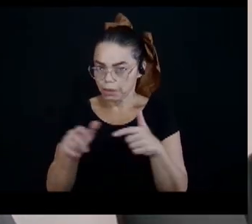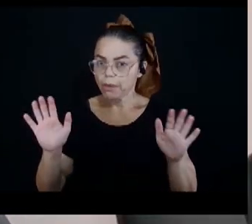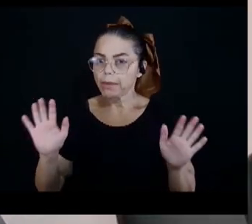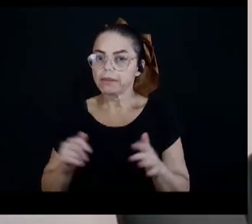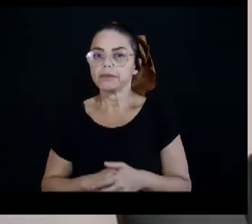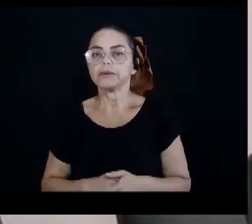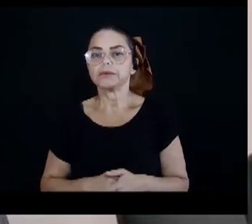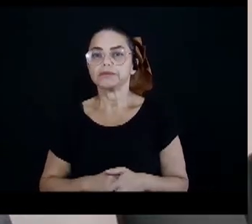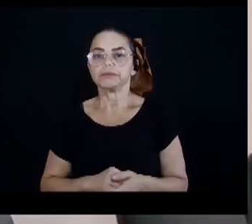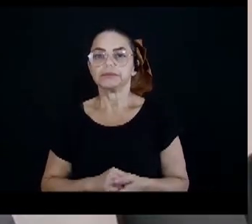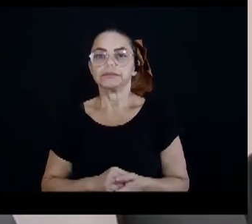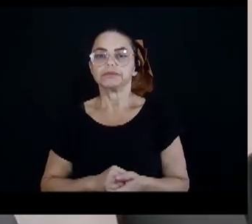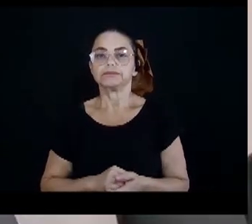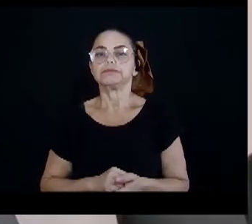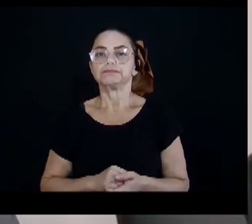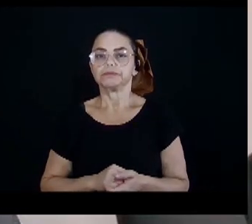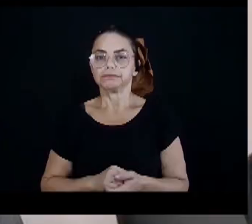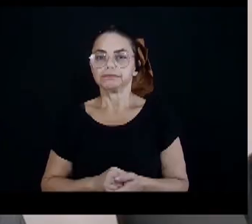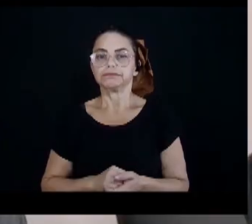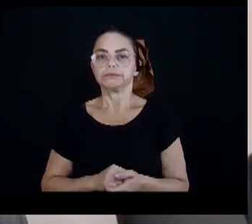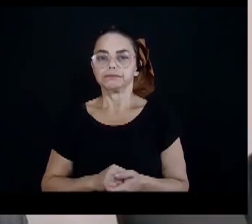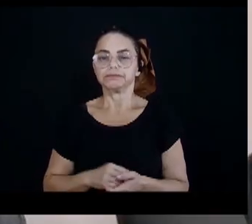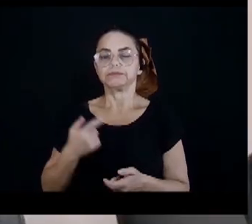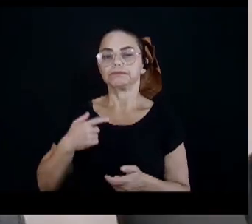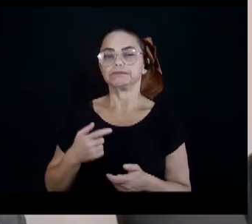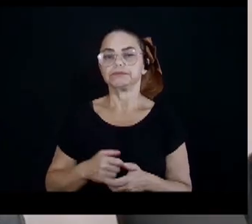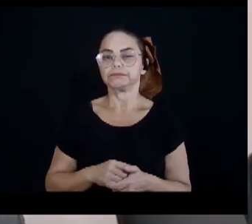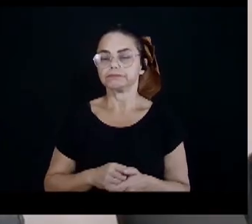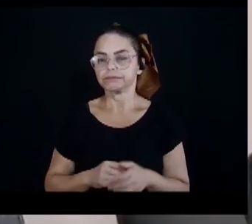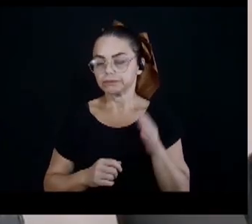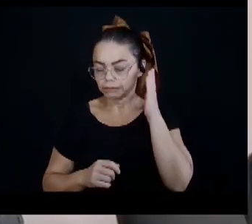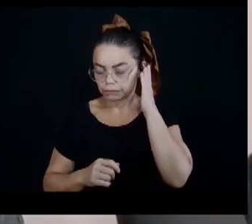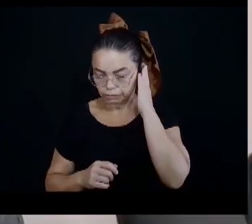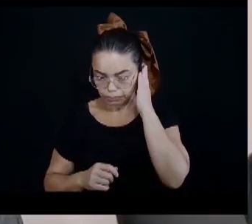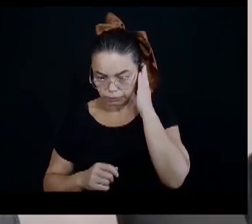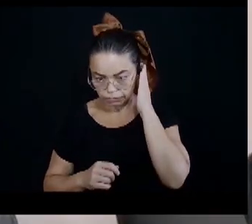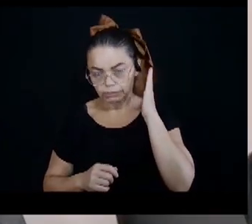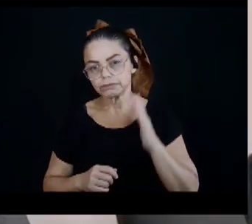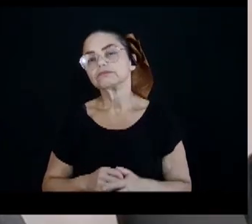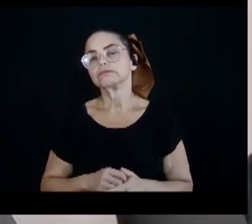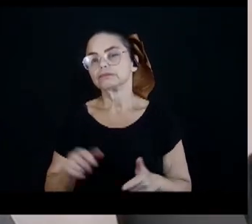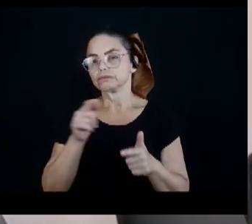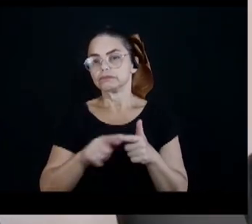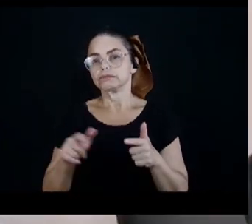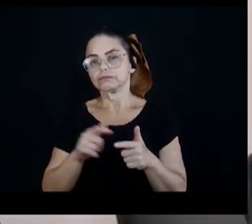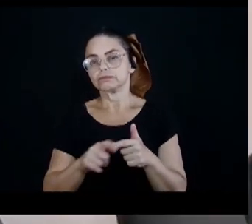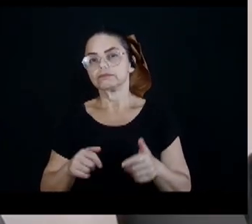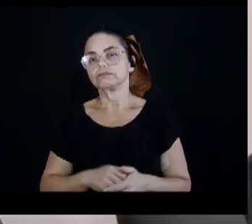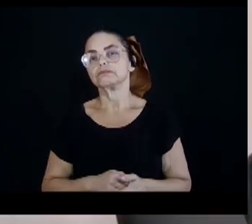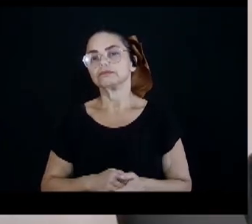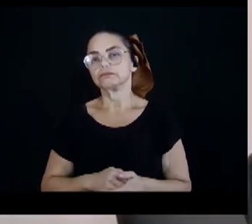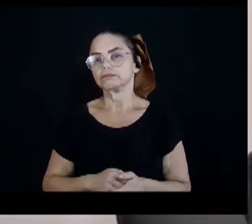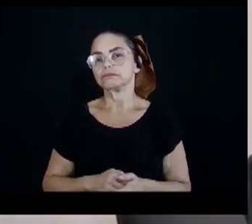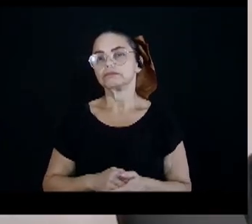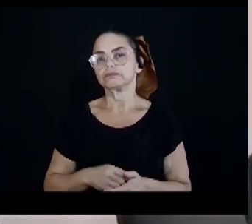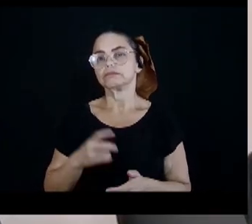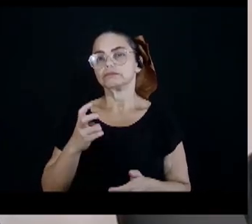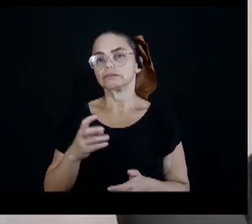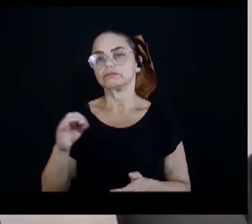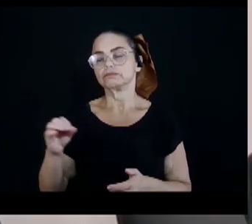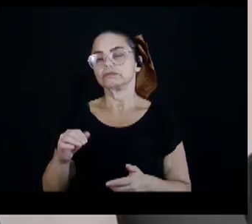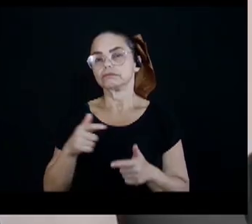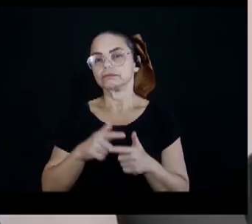Porém, a retrocitide que vai ela causa a diminuição de 20% do peso corporal, que é muito mais do que